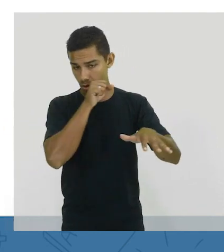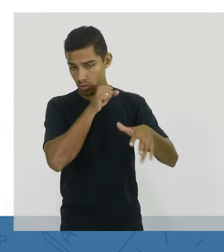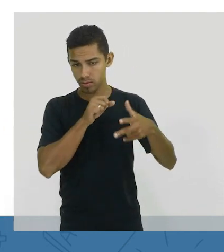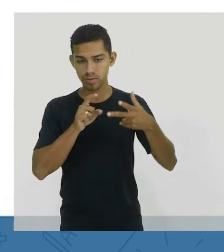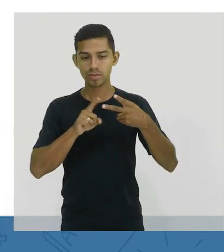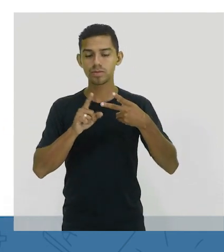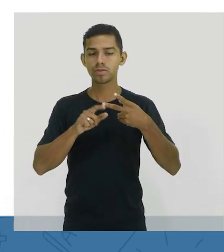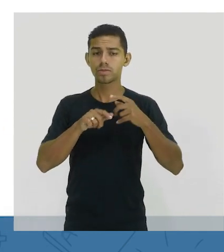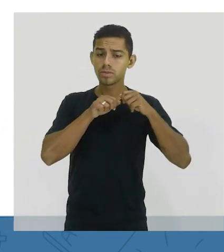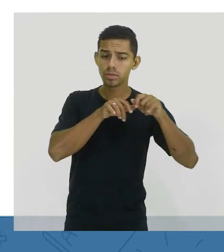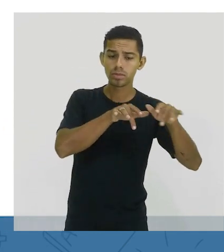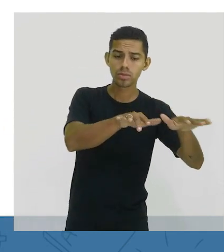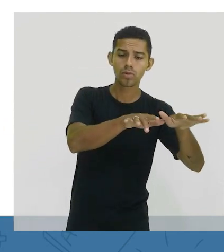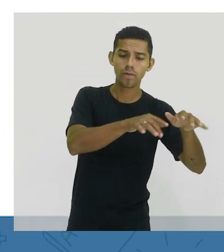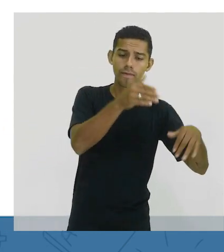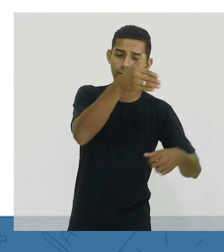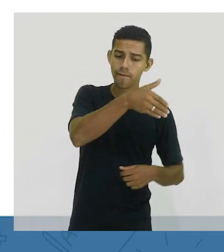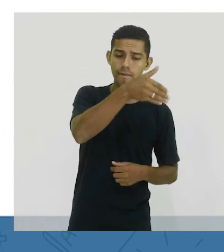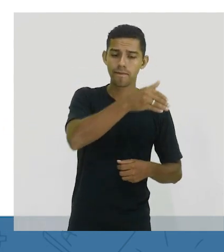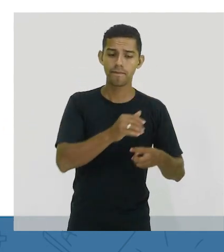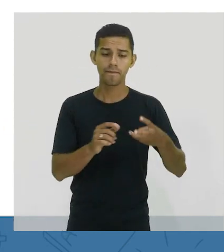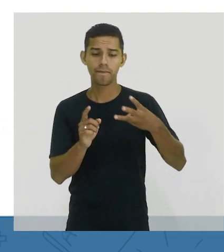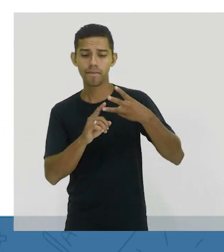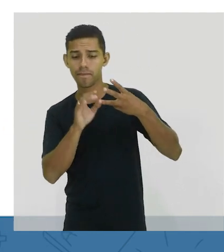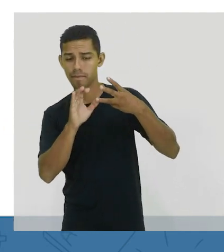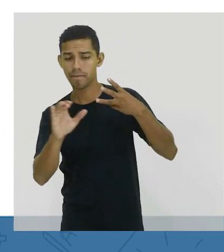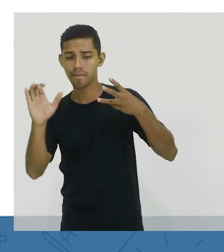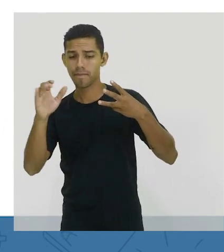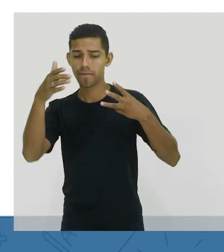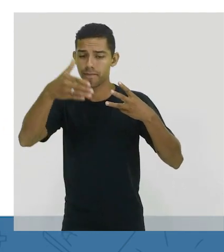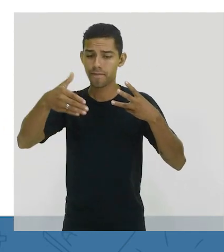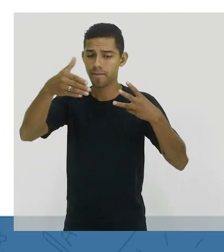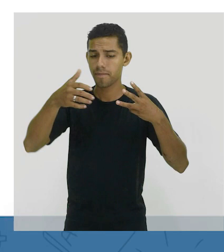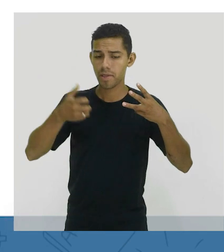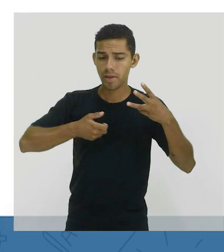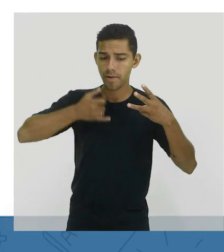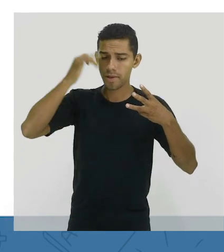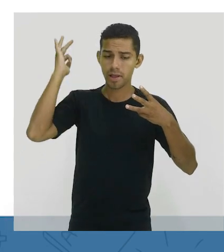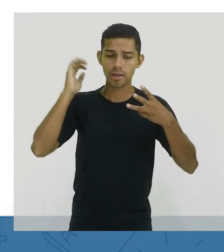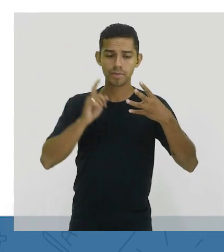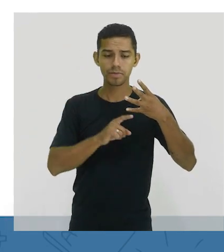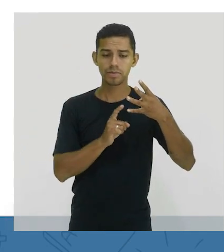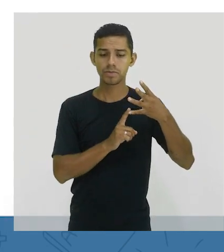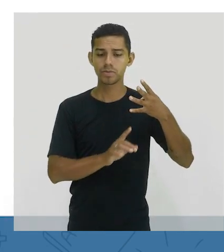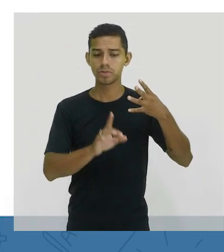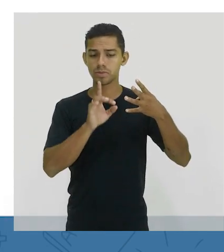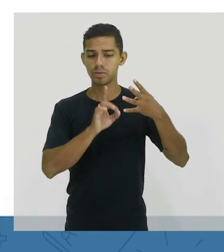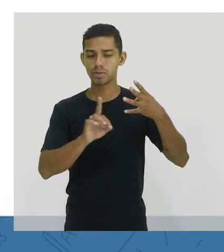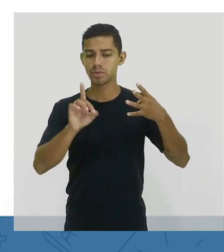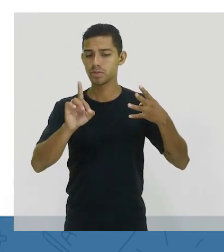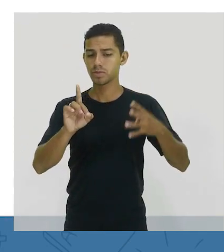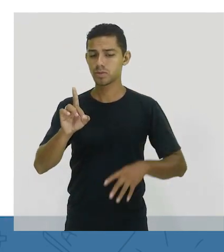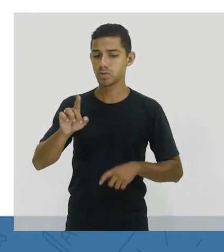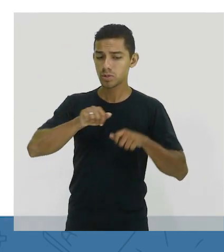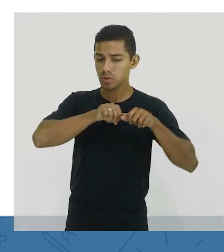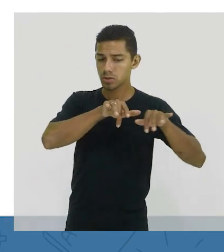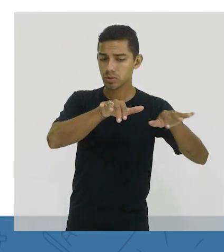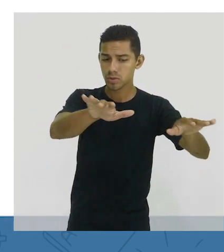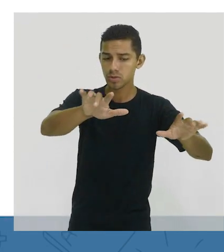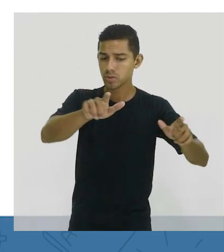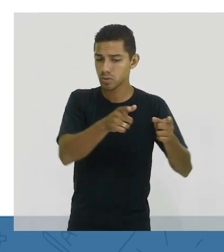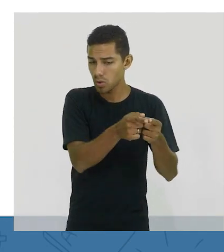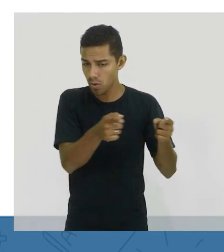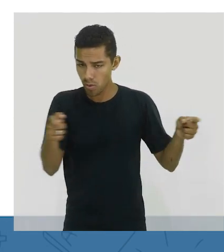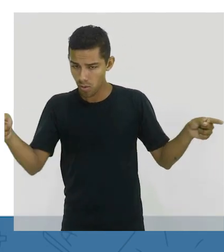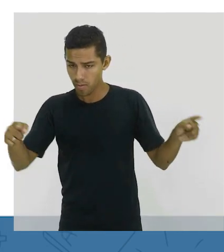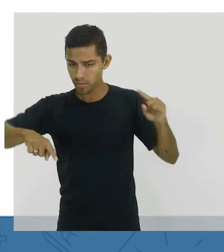e frequência. Letra C, frequência e velocidade. Letra D, amplitude e comprimento